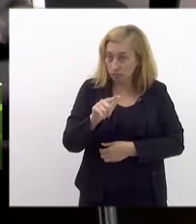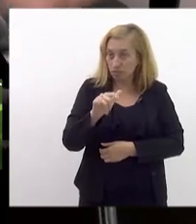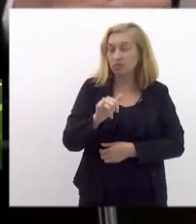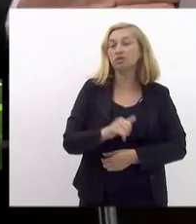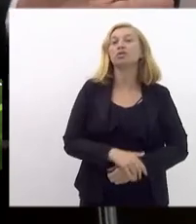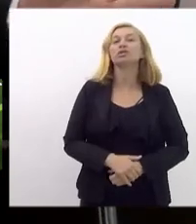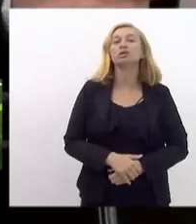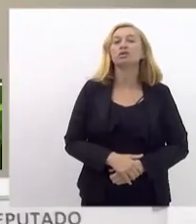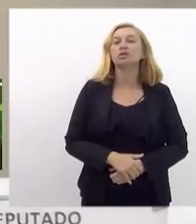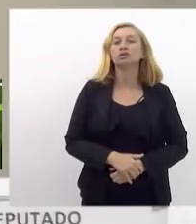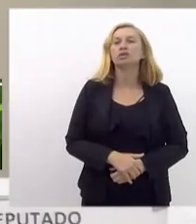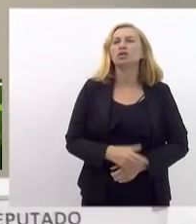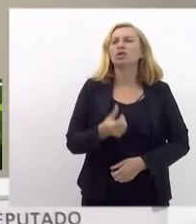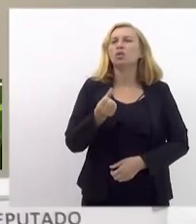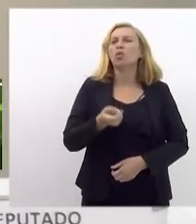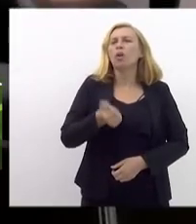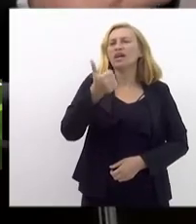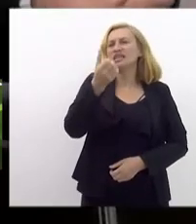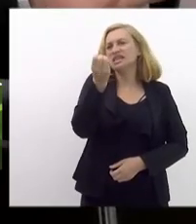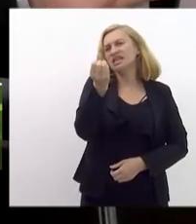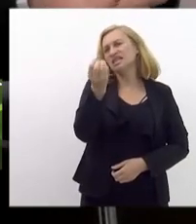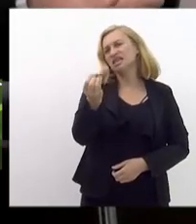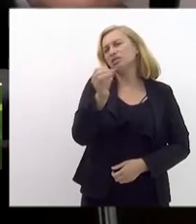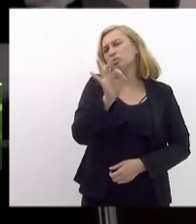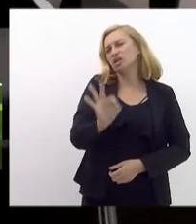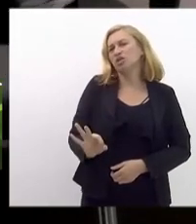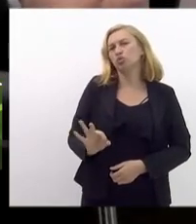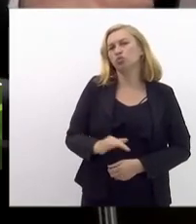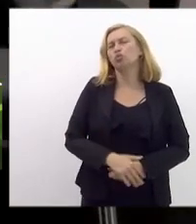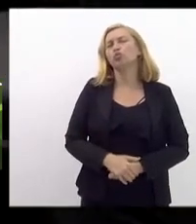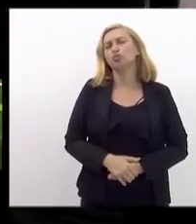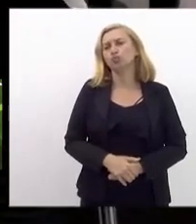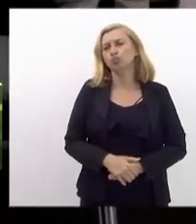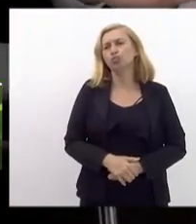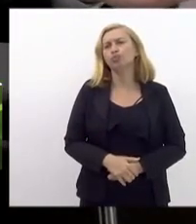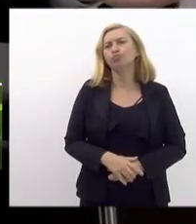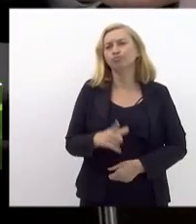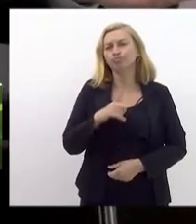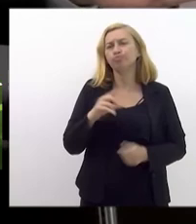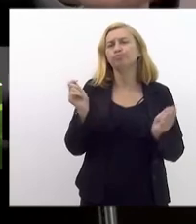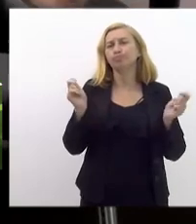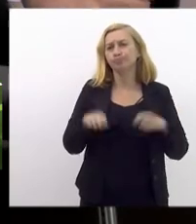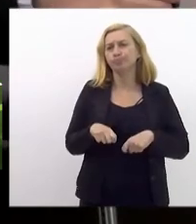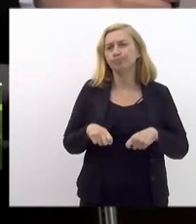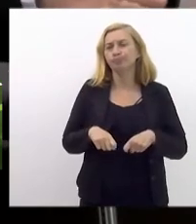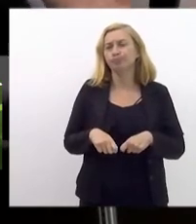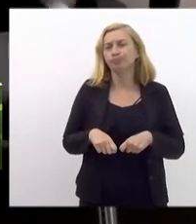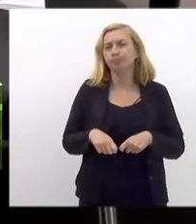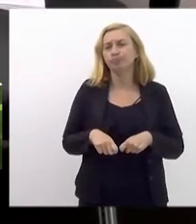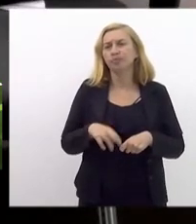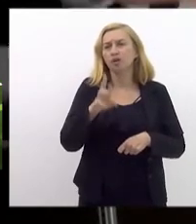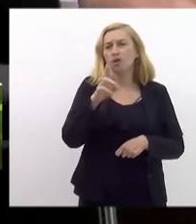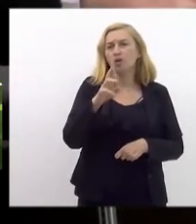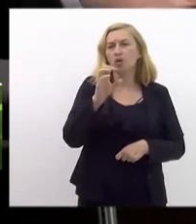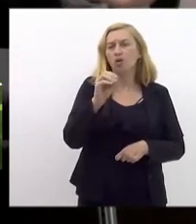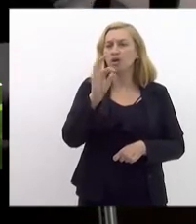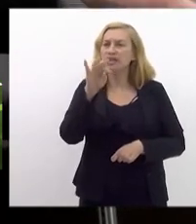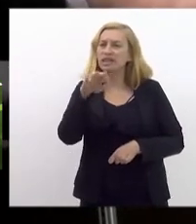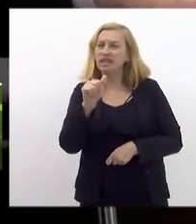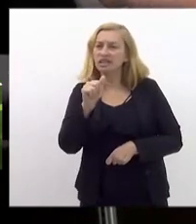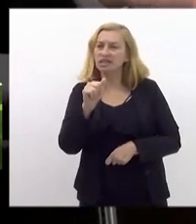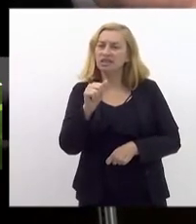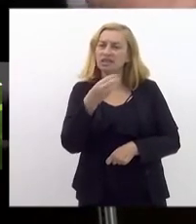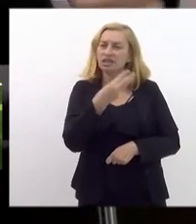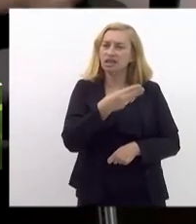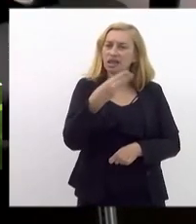Quase 60%. Quase 60%. E nós temos potencial para, através da Rota 3, levá-lo à área